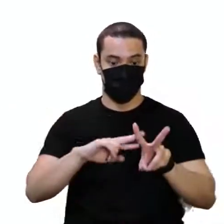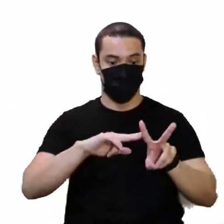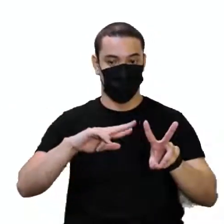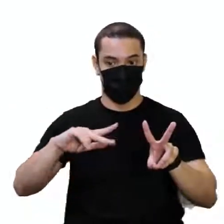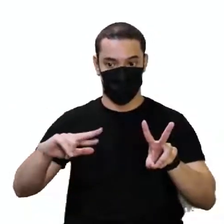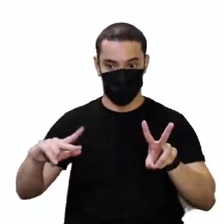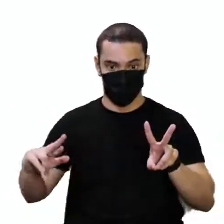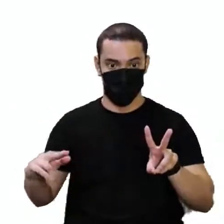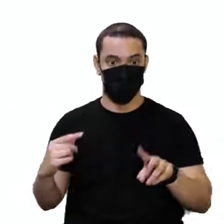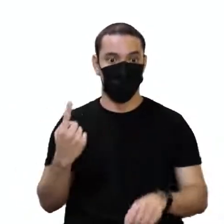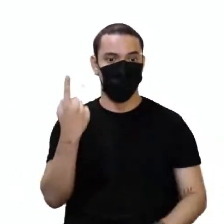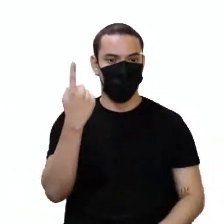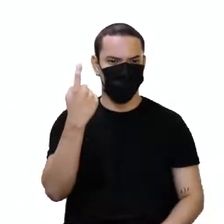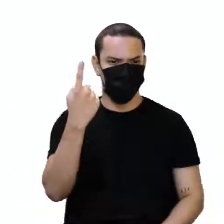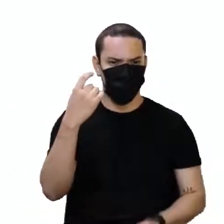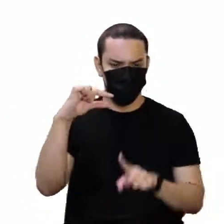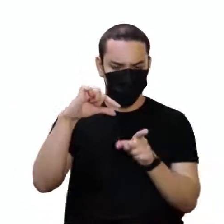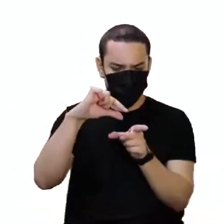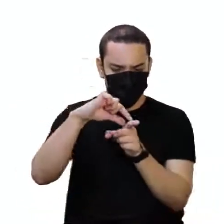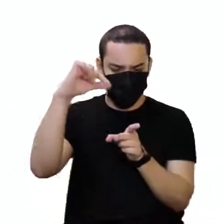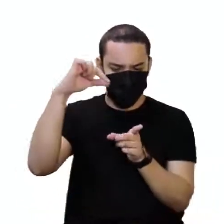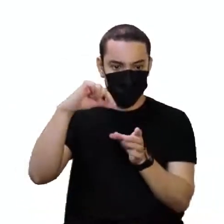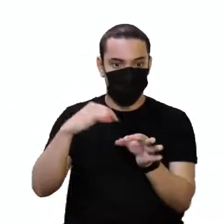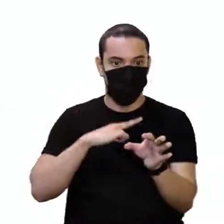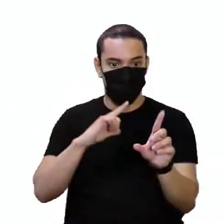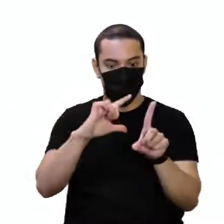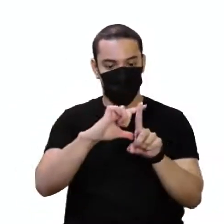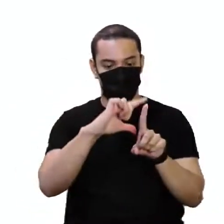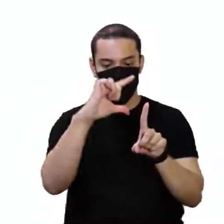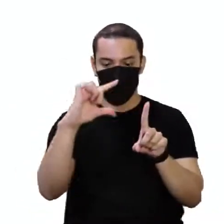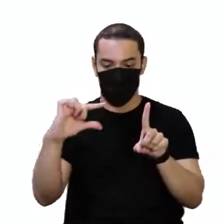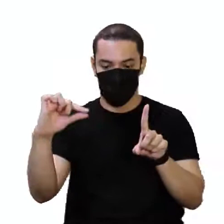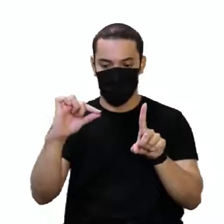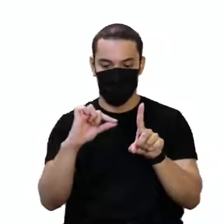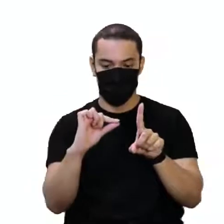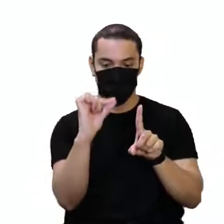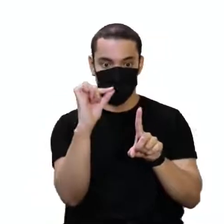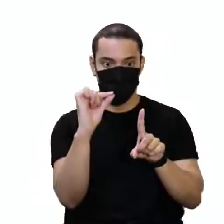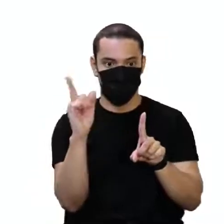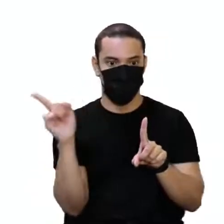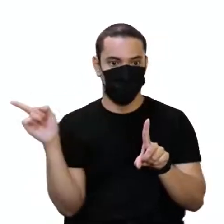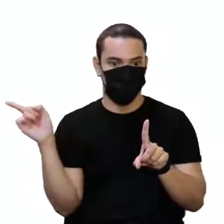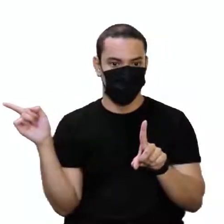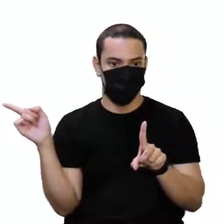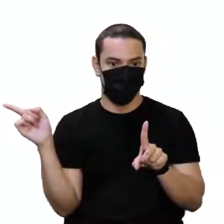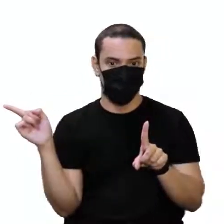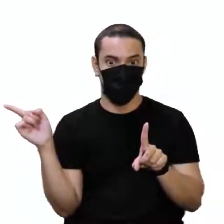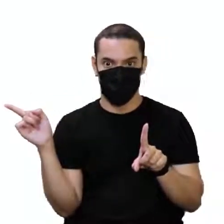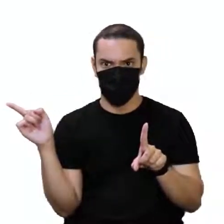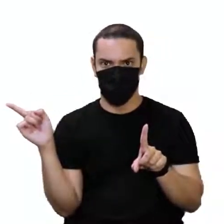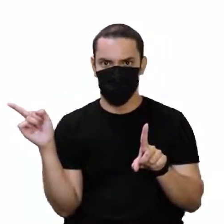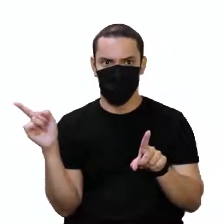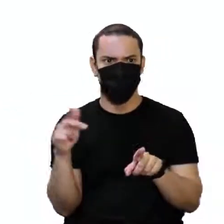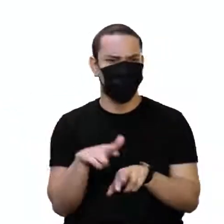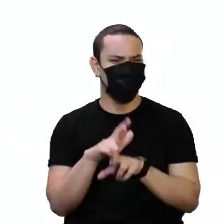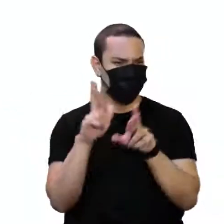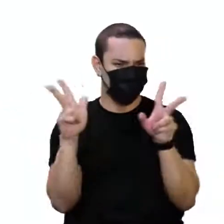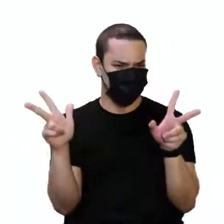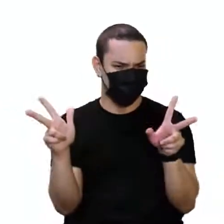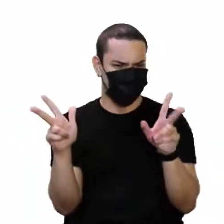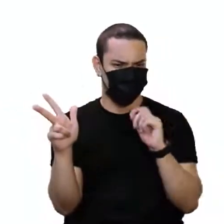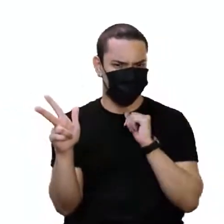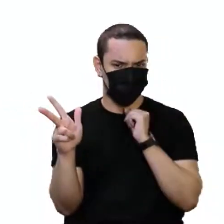desse único espinho, tá vendo? Que, na verdade, não é bem um espinho verdadeiro, né? É uma estrutura diferente, parece